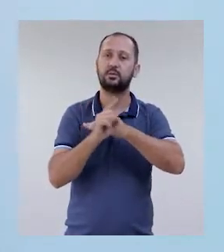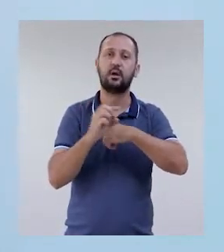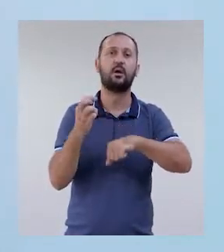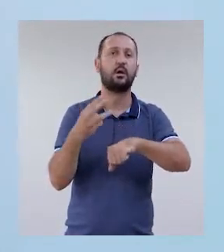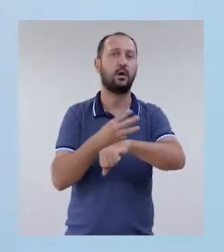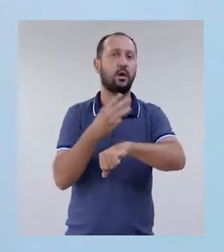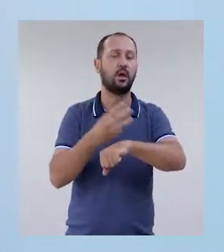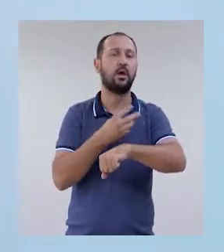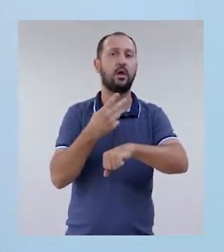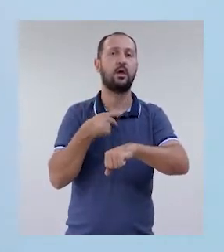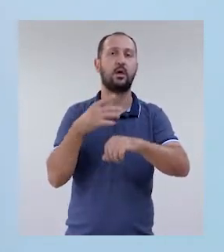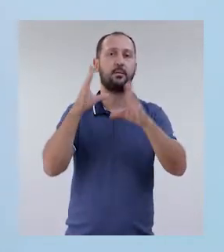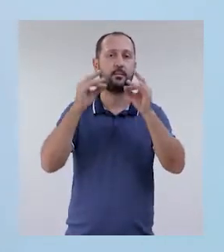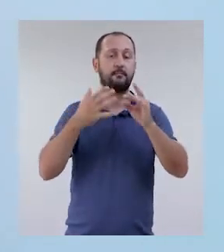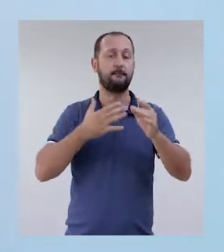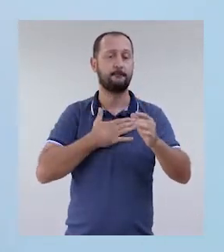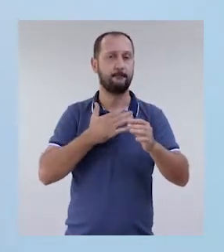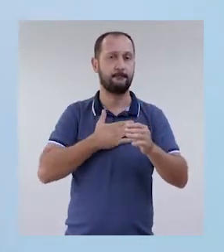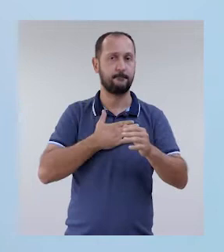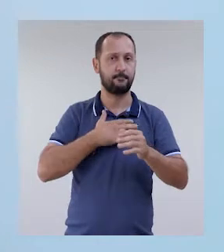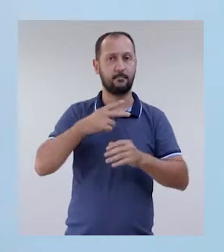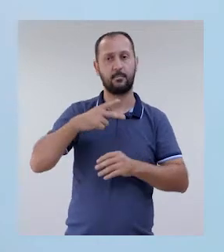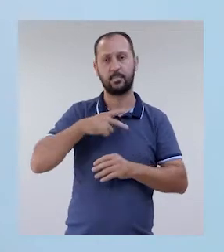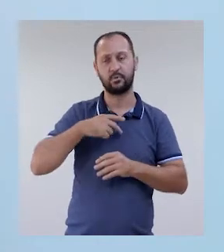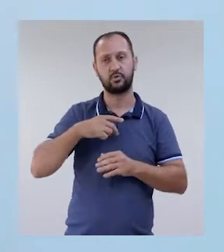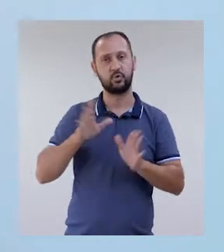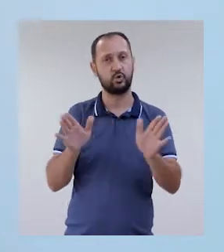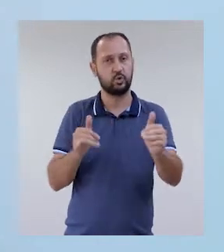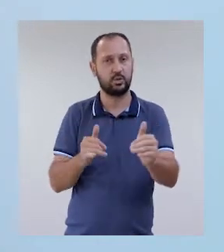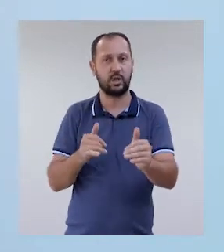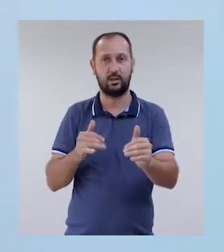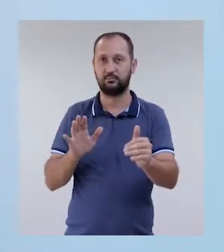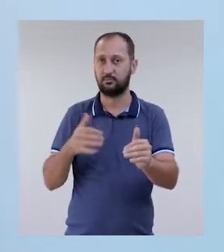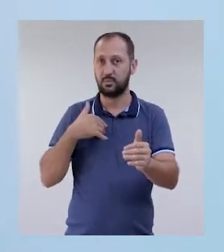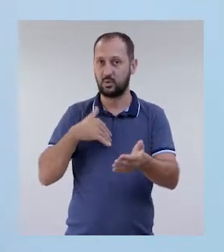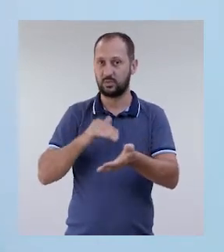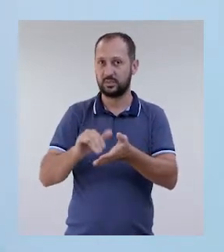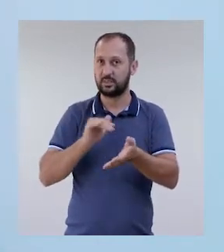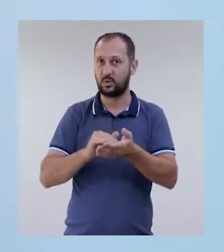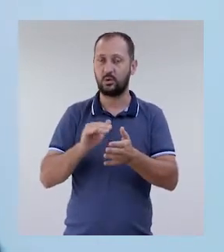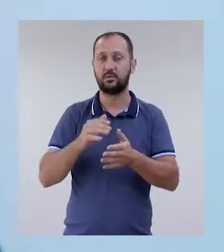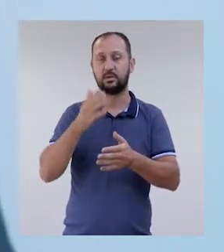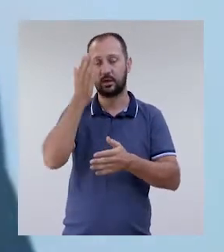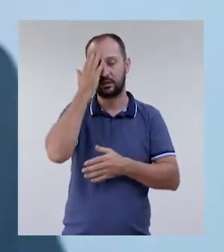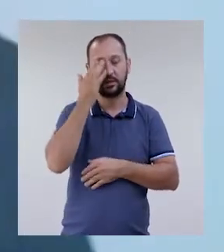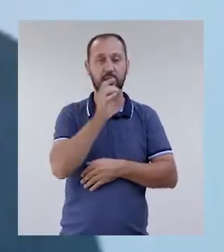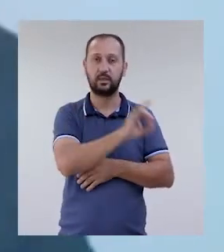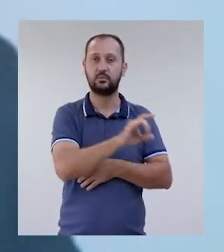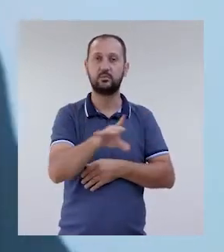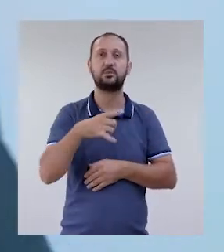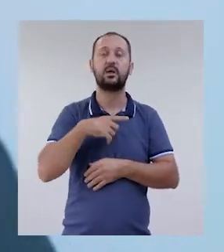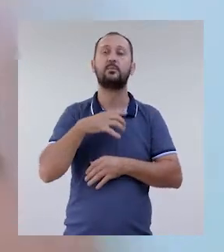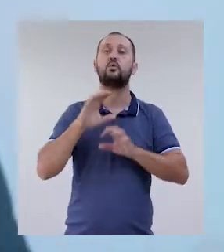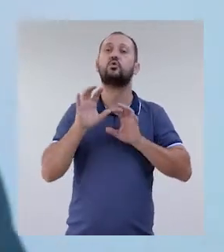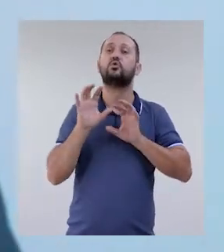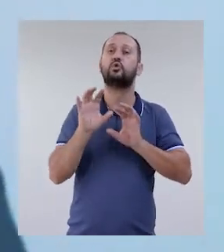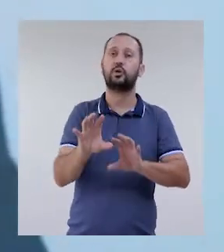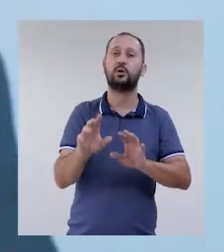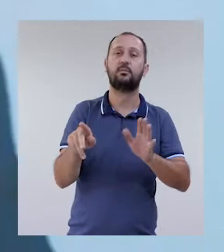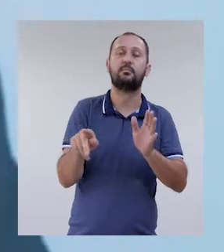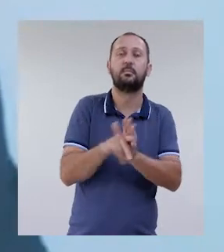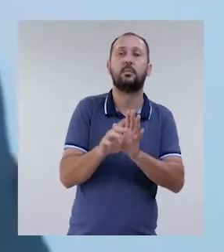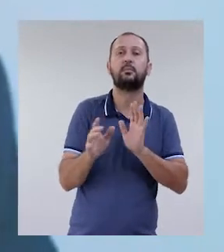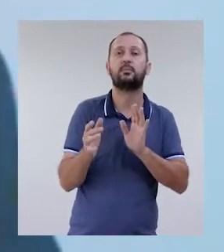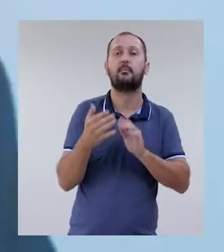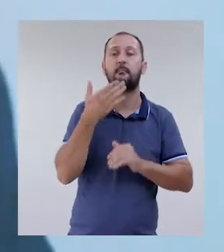por WhatsApp é uma peculiaridade do meu gabinete, porque isso é muito pessoal, né? Cada um sabe o formato